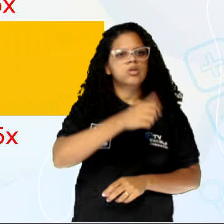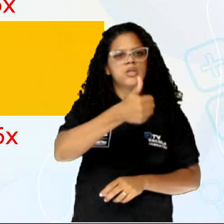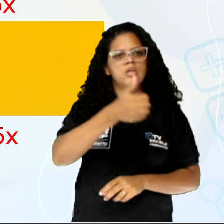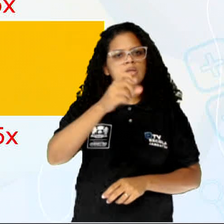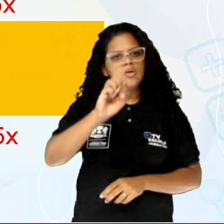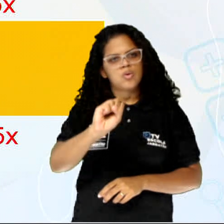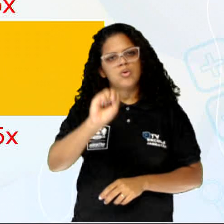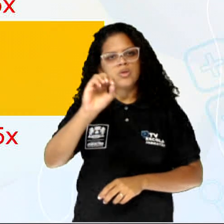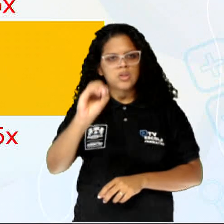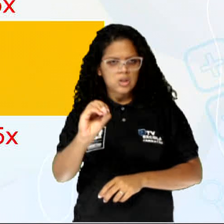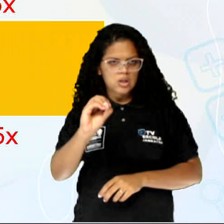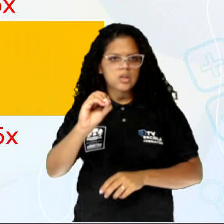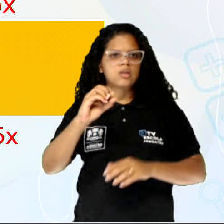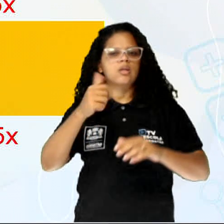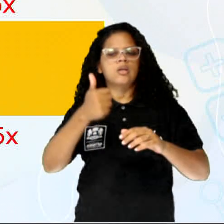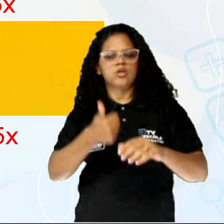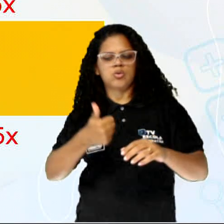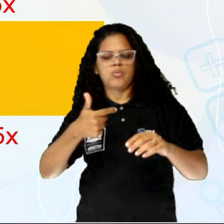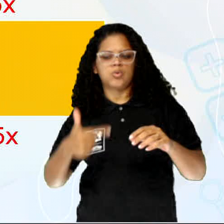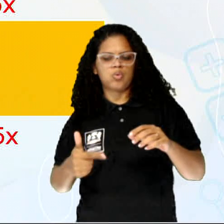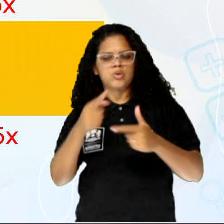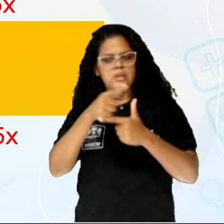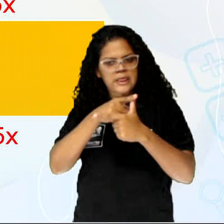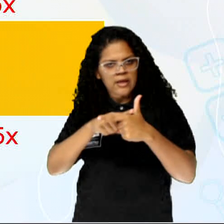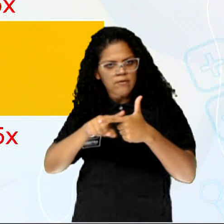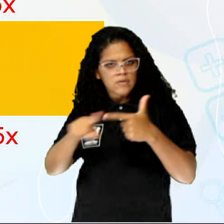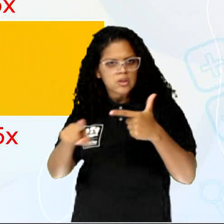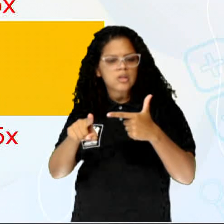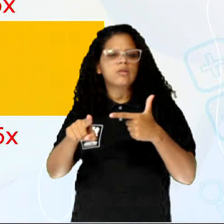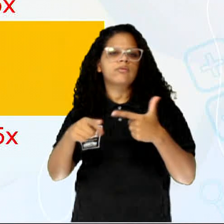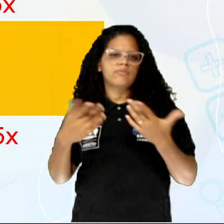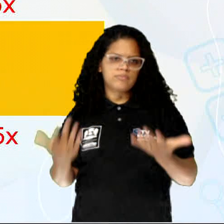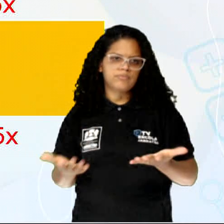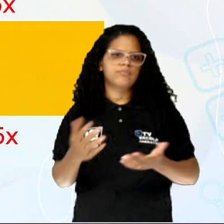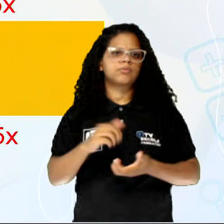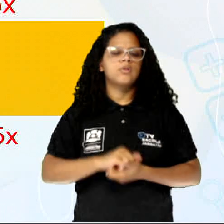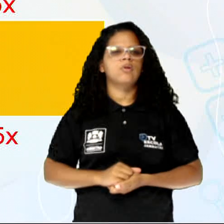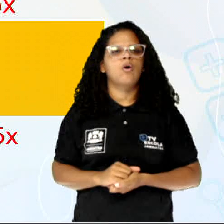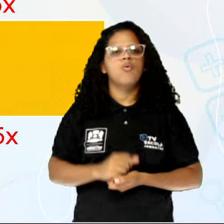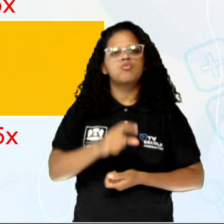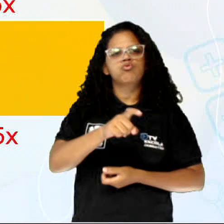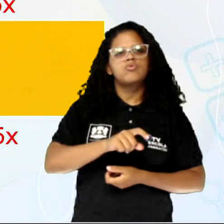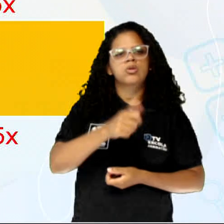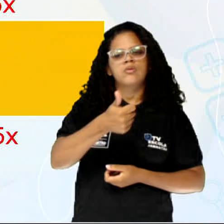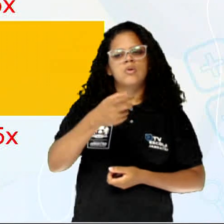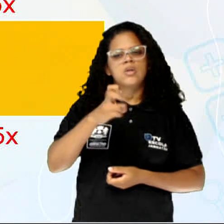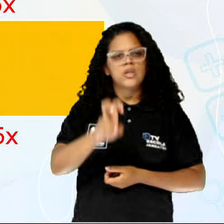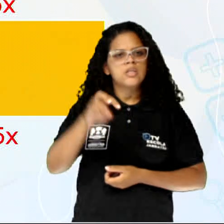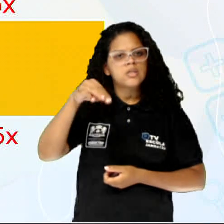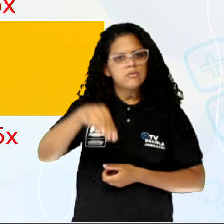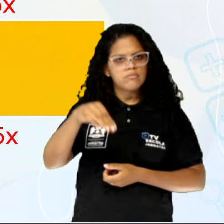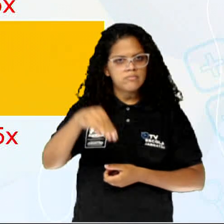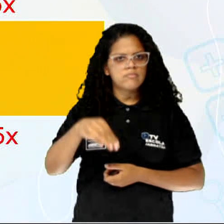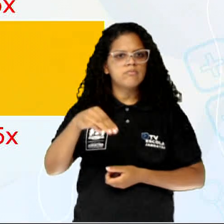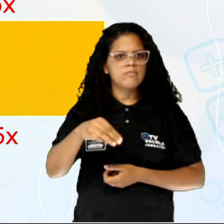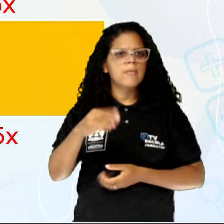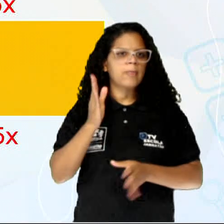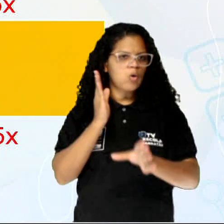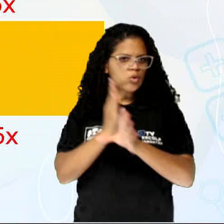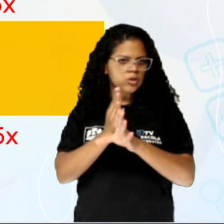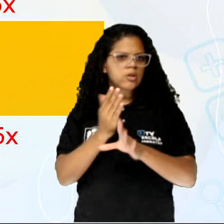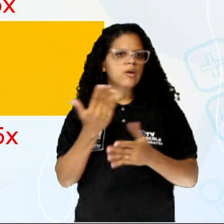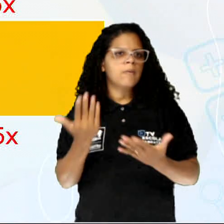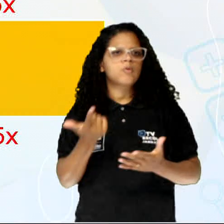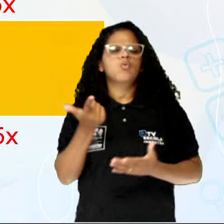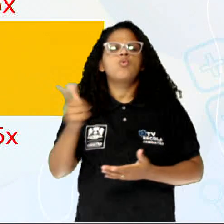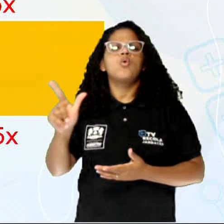180 e o 12 passa dividindo. Lembram, né, equação? Dividindo vai dar o quê? 15. Então, achamos 15. O x é o 15. E o